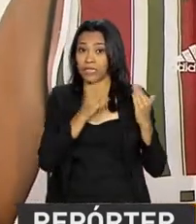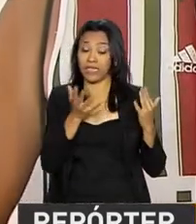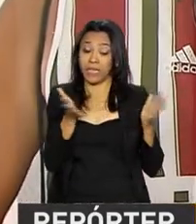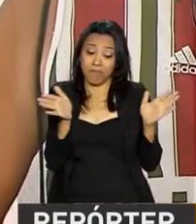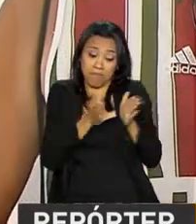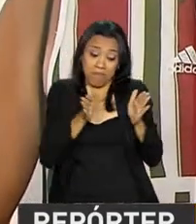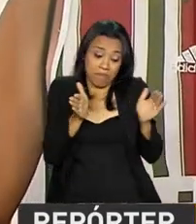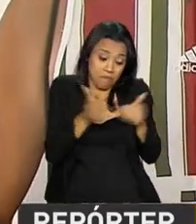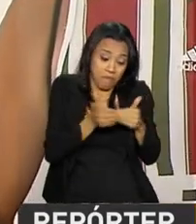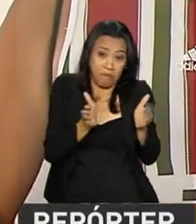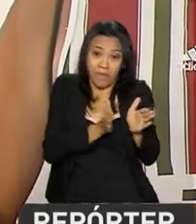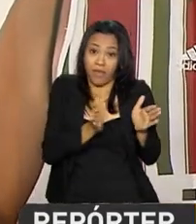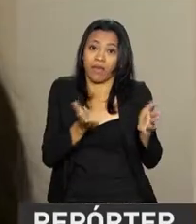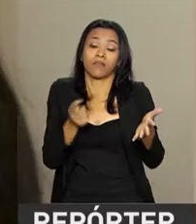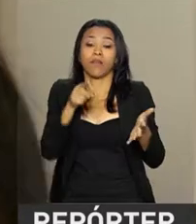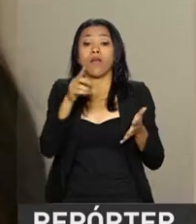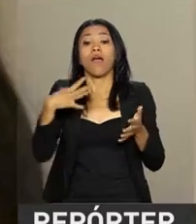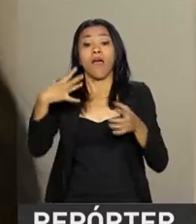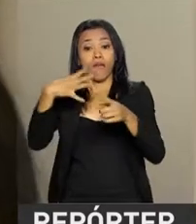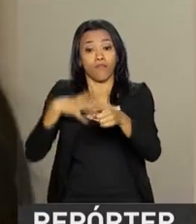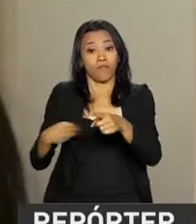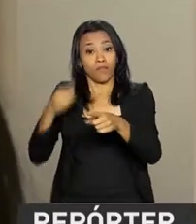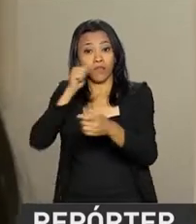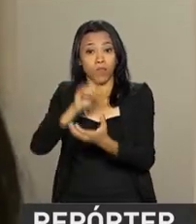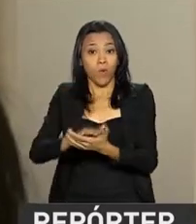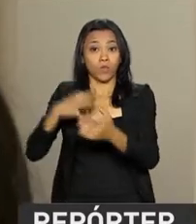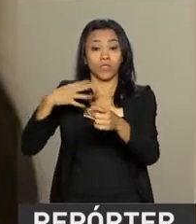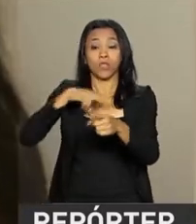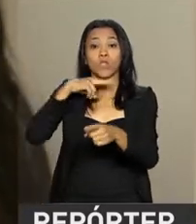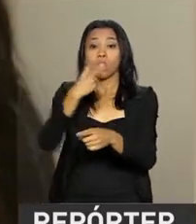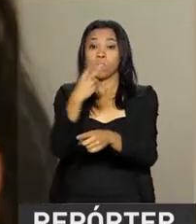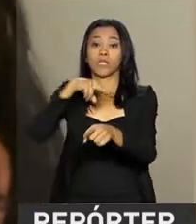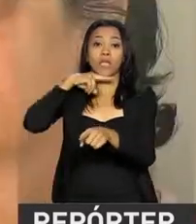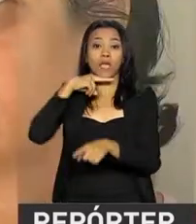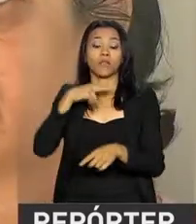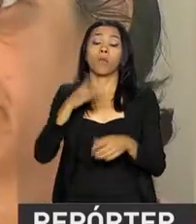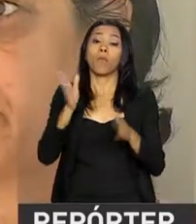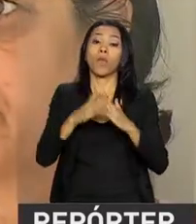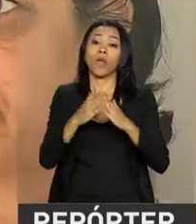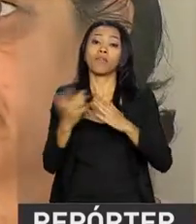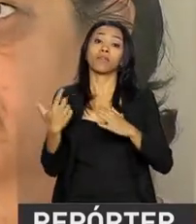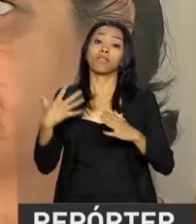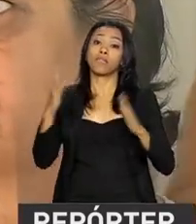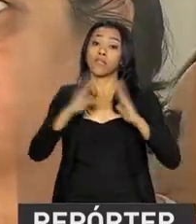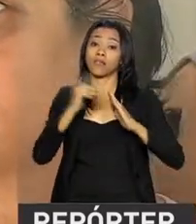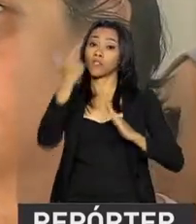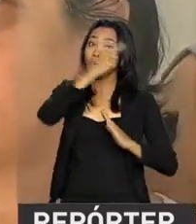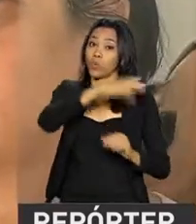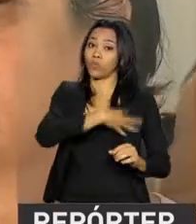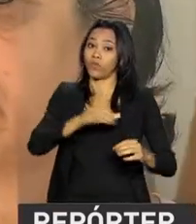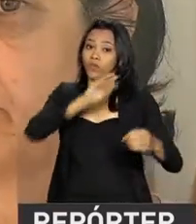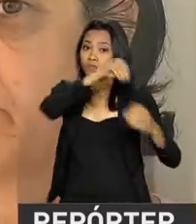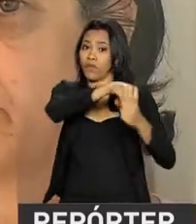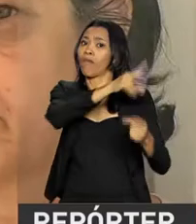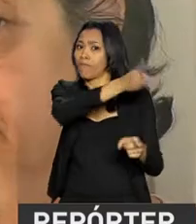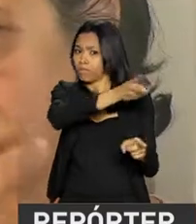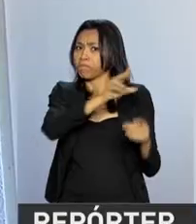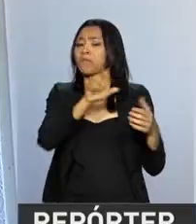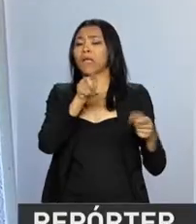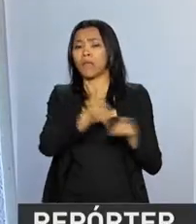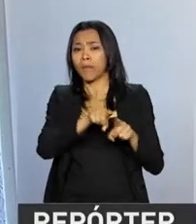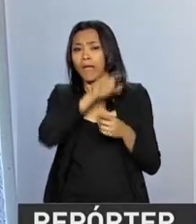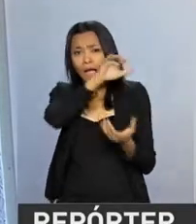a filha e dois netos moravam de favor na casa de um outro filho que também é casado e tem filhos